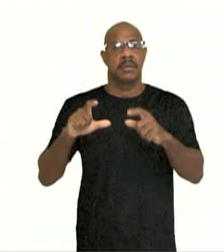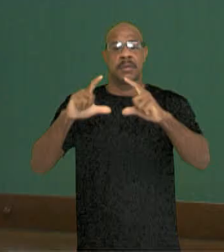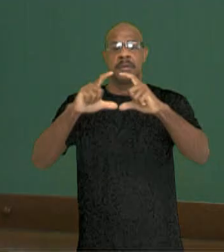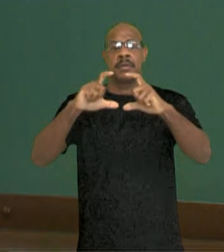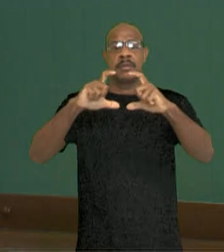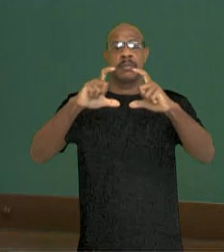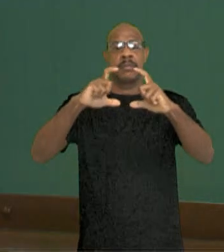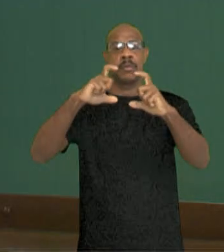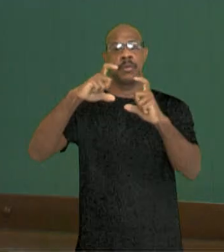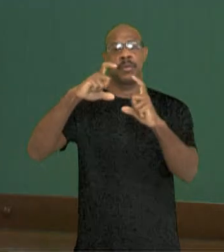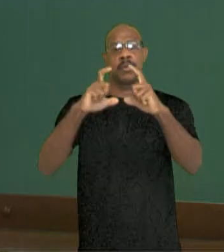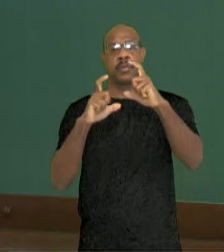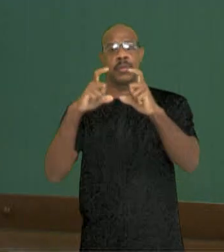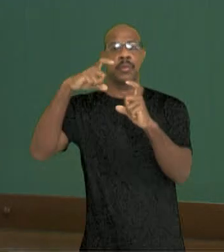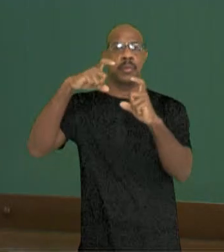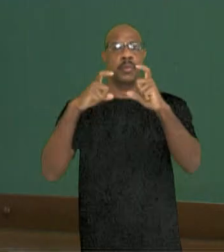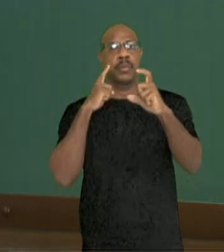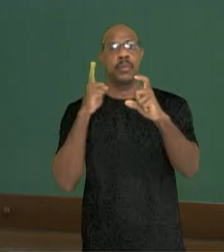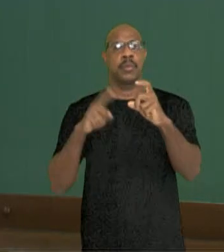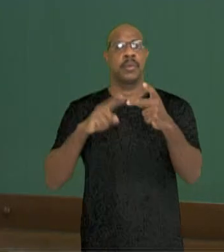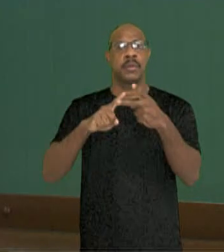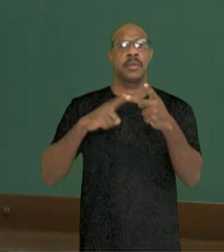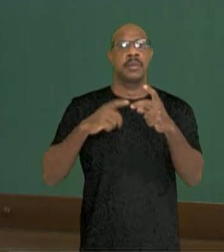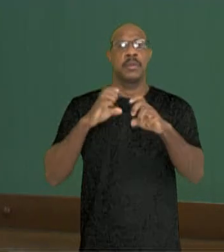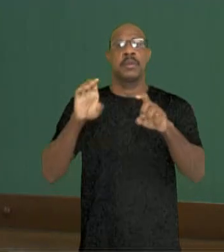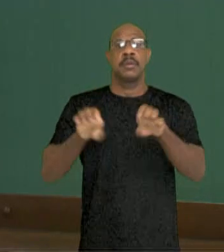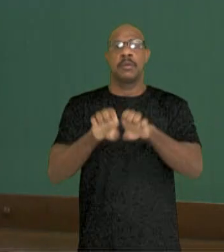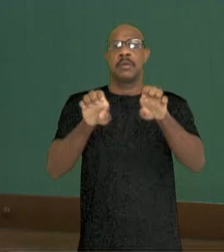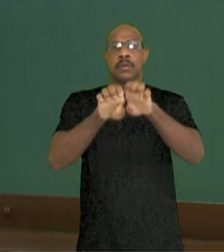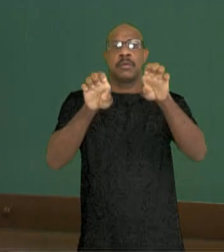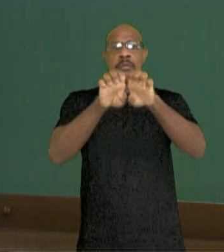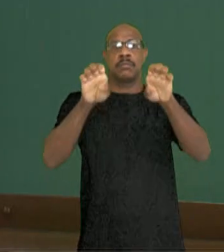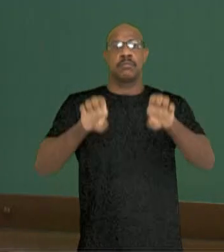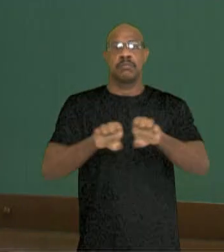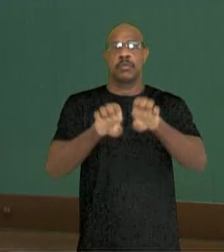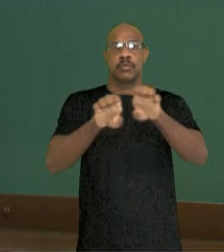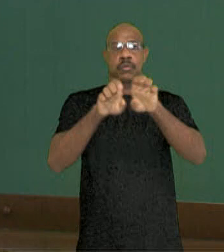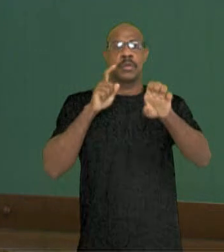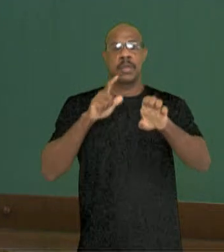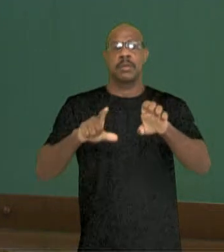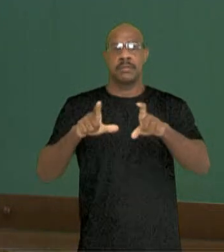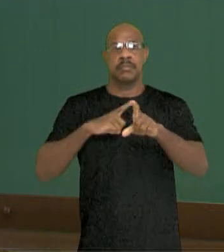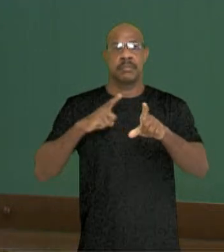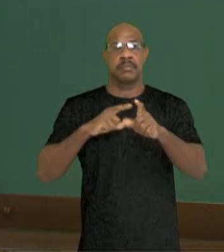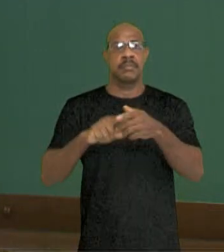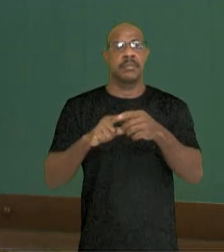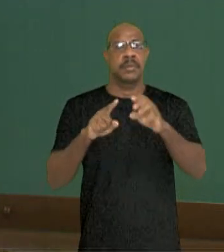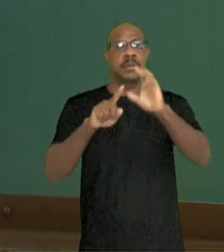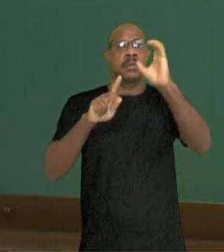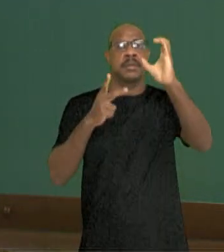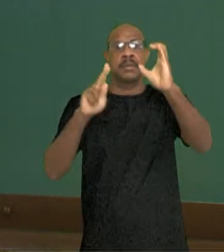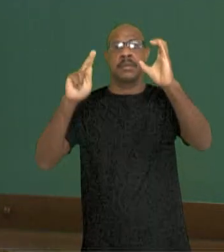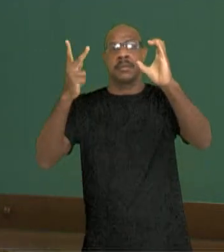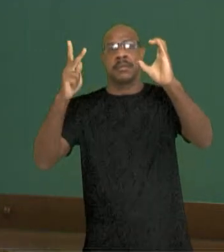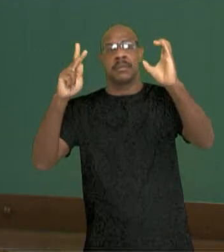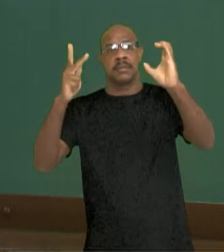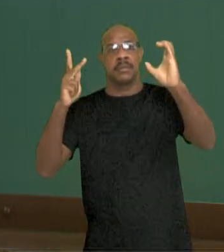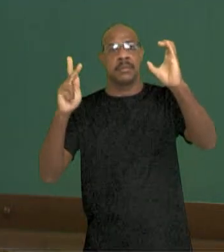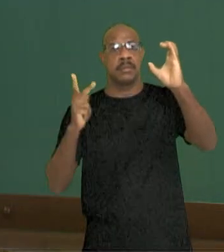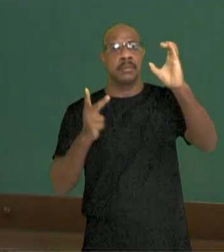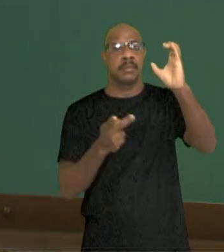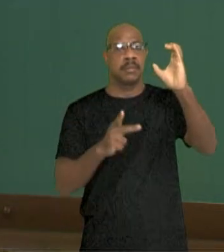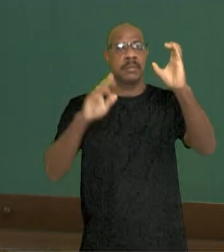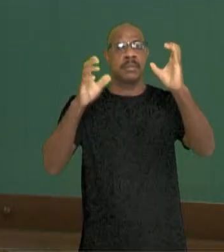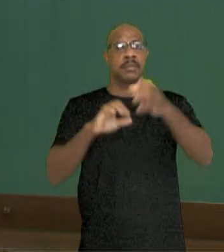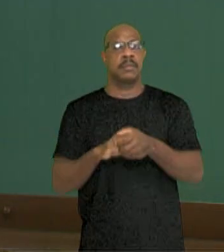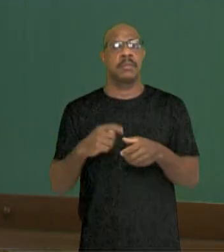aromático, o benzeno, onde nós temos a sua fórmula estrutural plana representando os átomos, as ligações desses átomos e